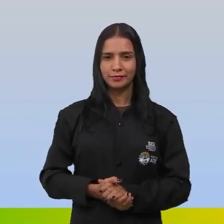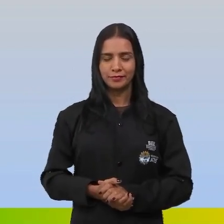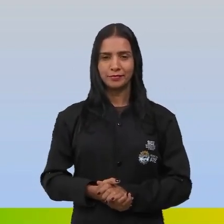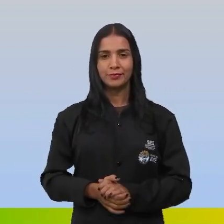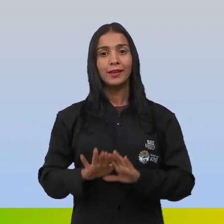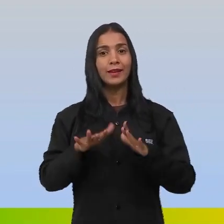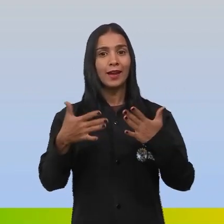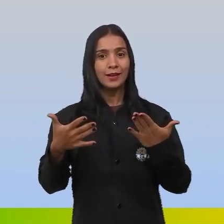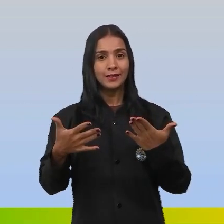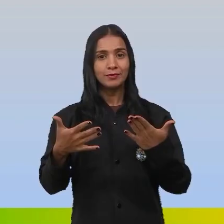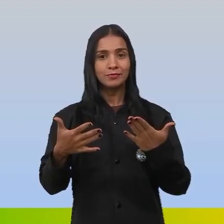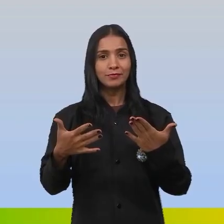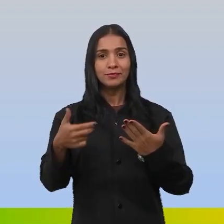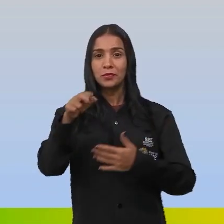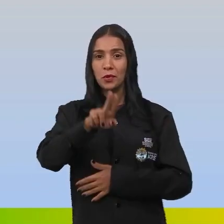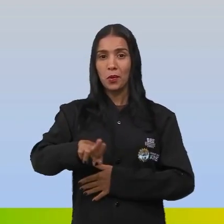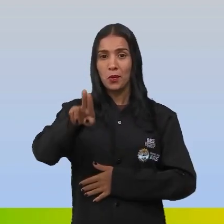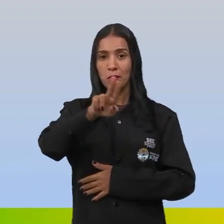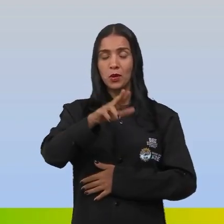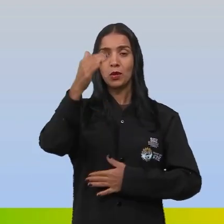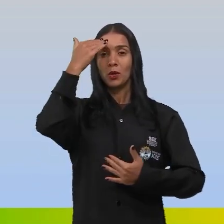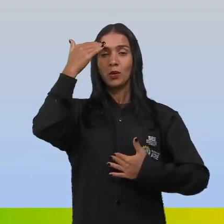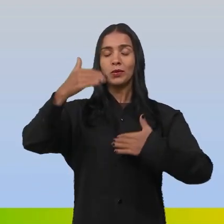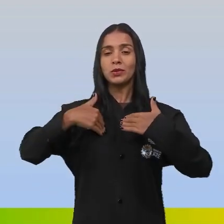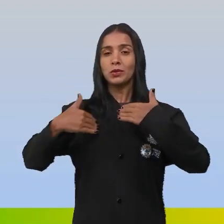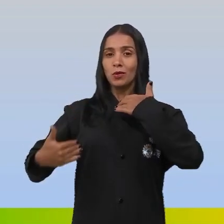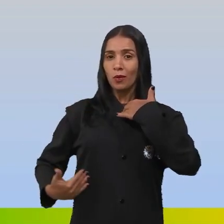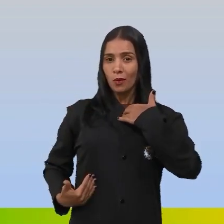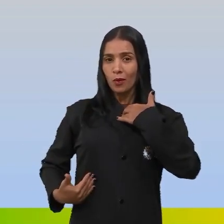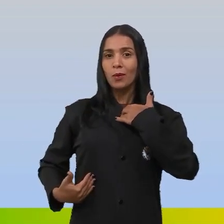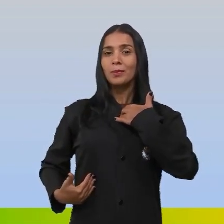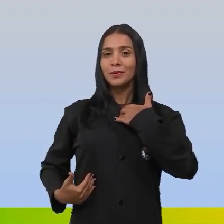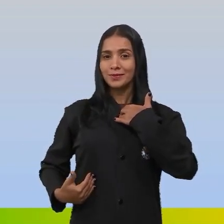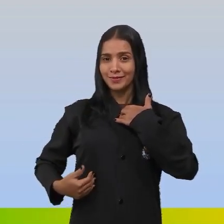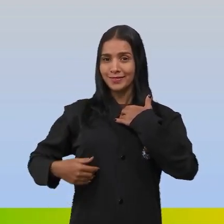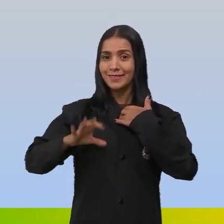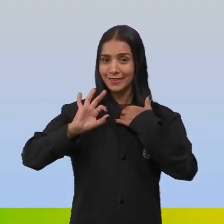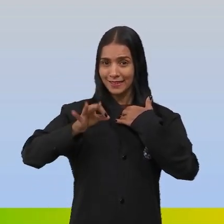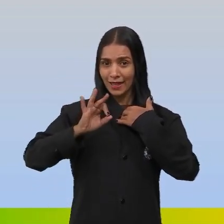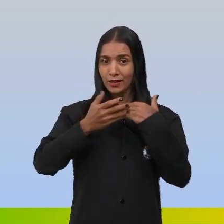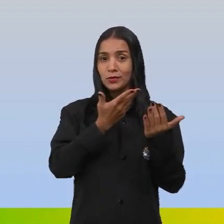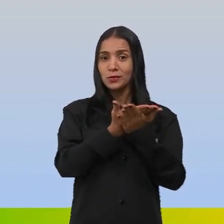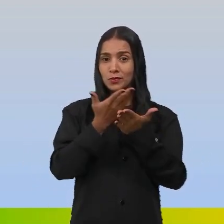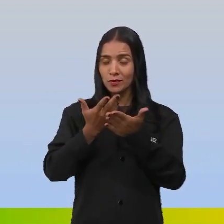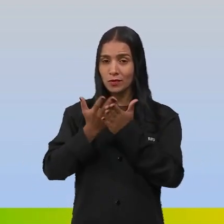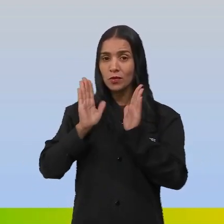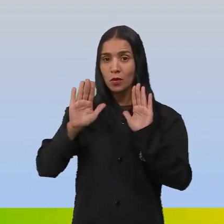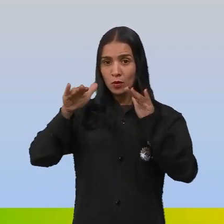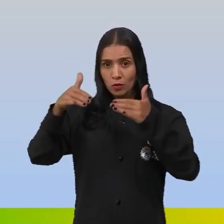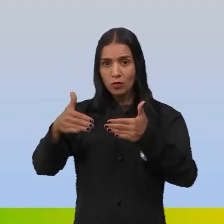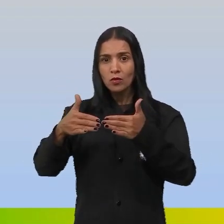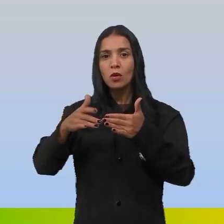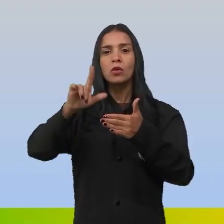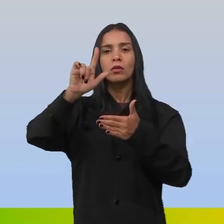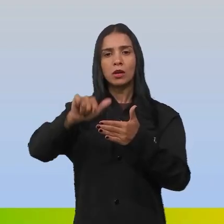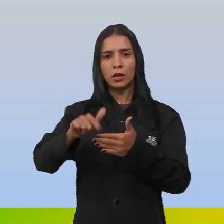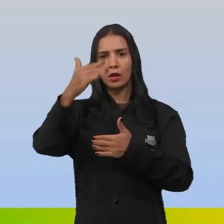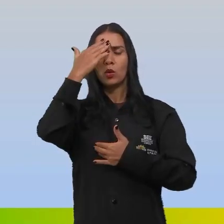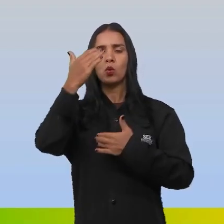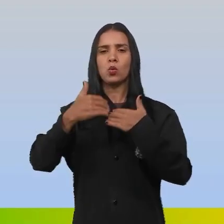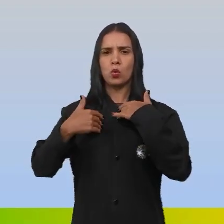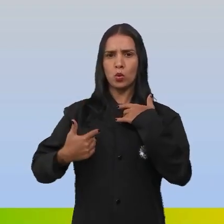do uso do nosso corpo como expressão nas